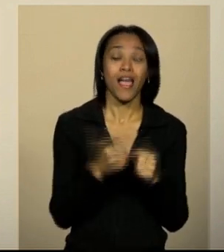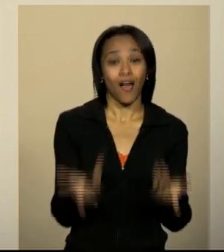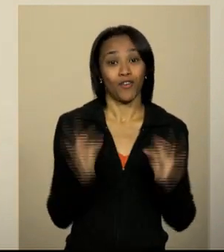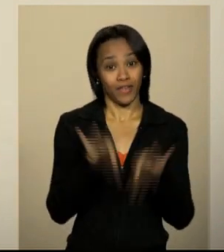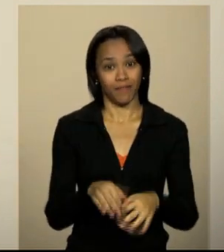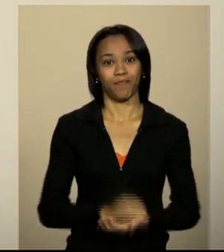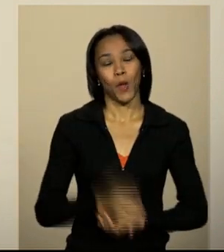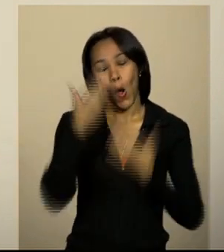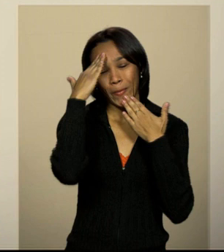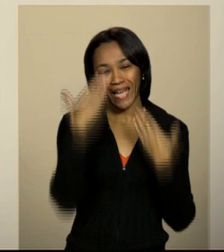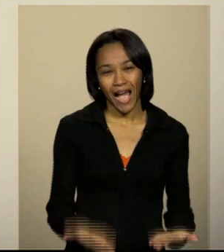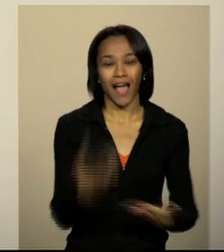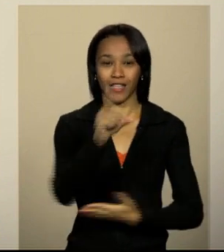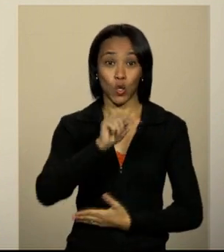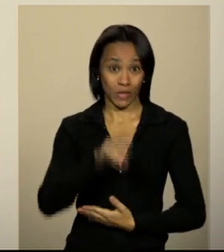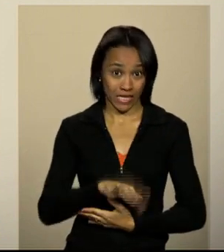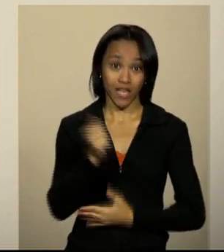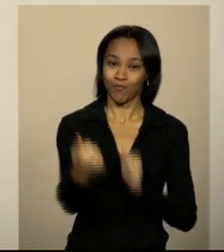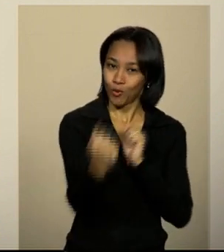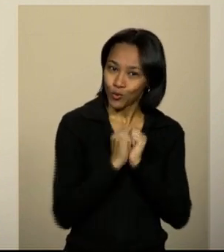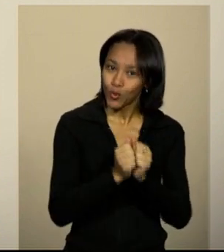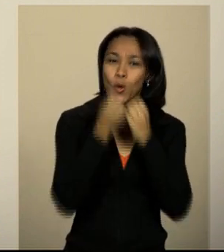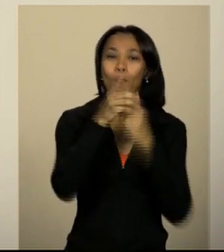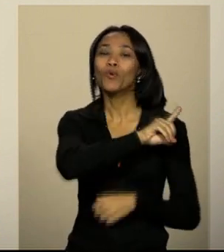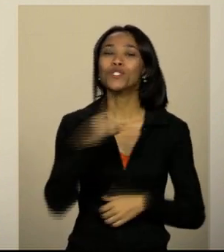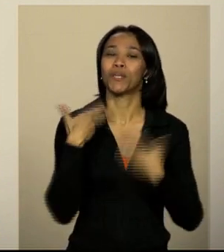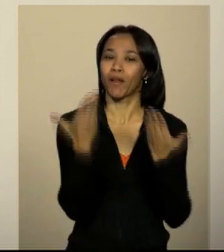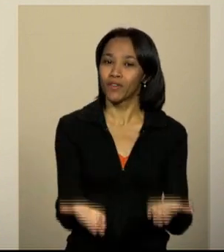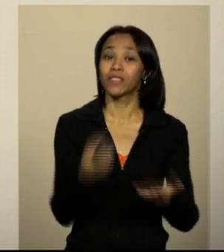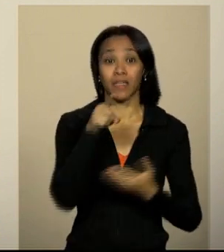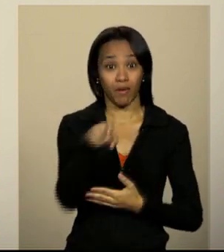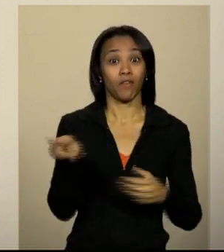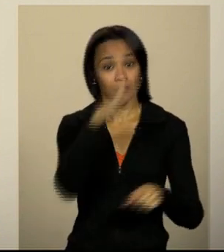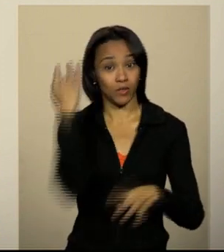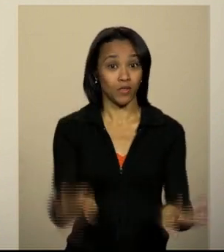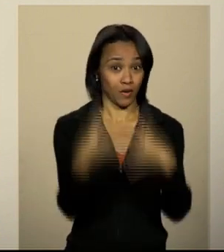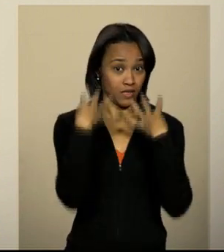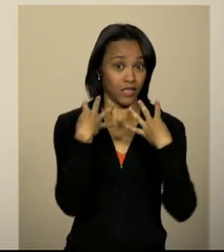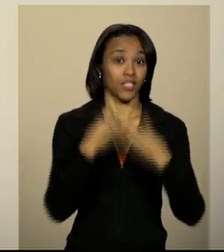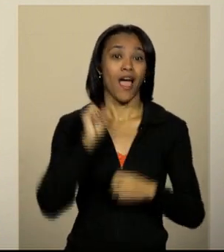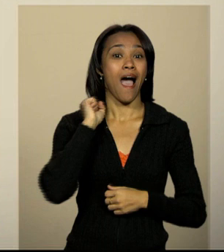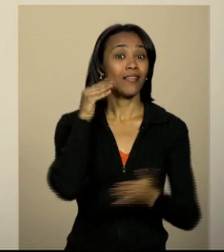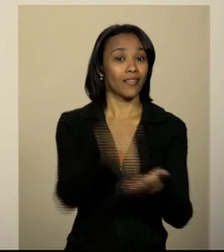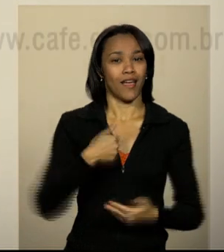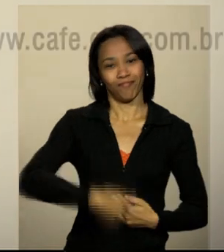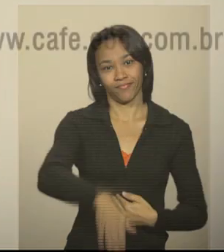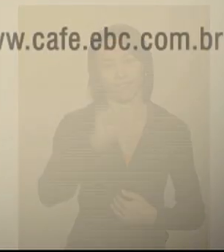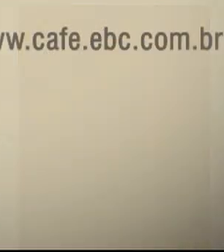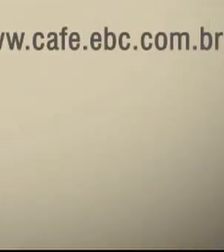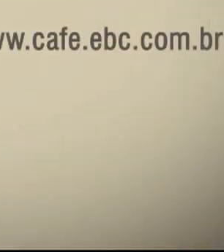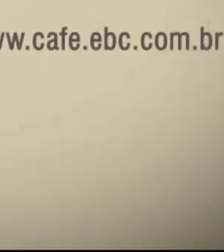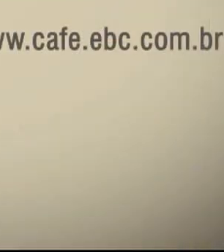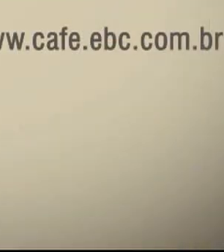vamos ficando por aqui obrigado Luciano pela companhia e um bom dia para você e para os nossos ouvintes até a semana que vem